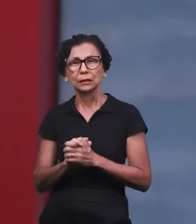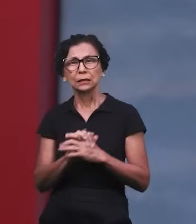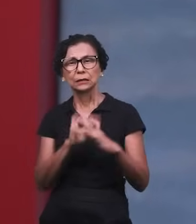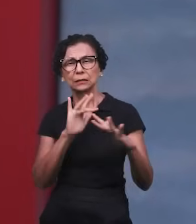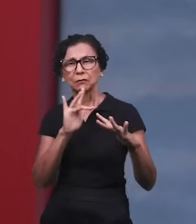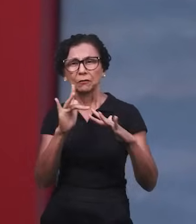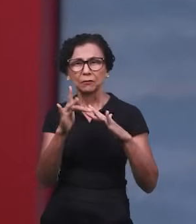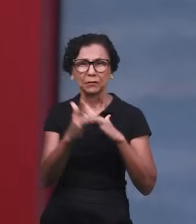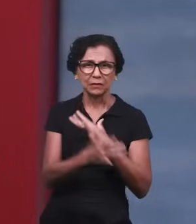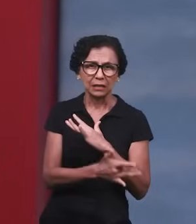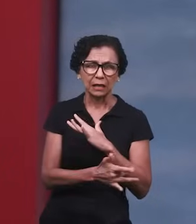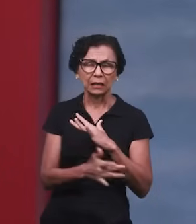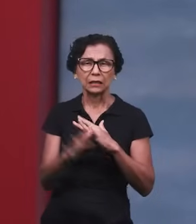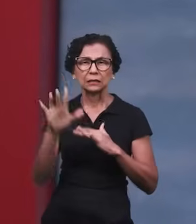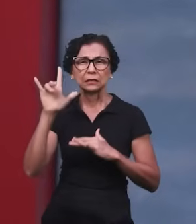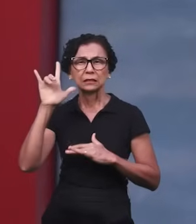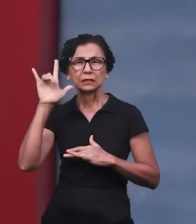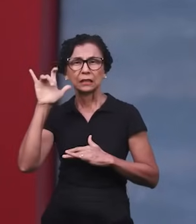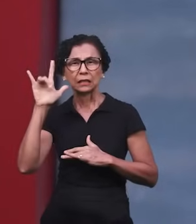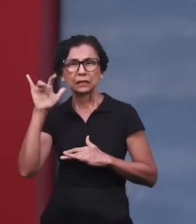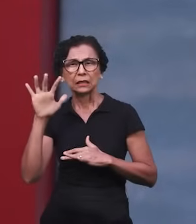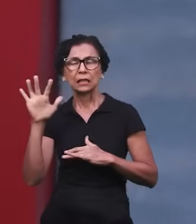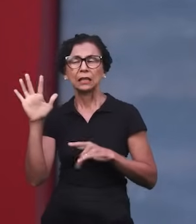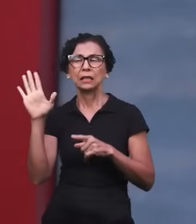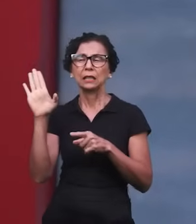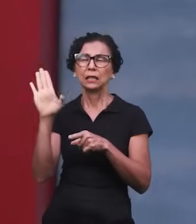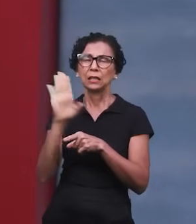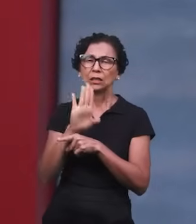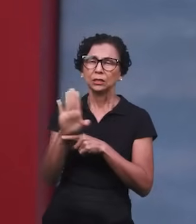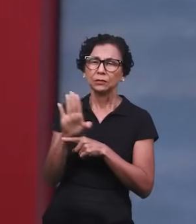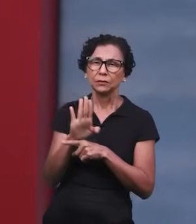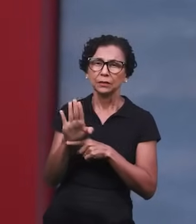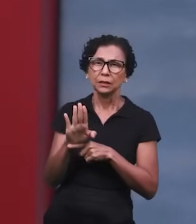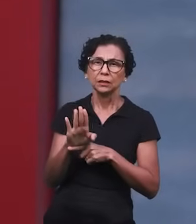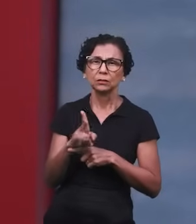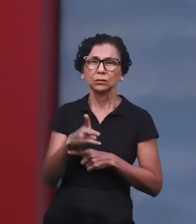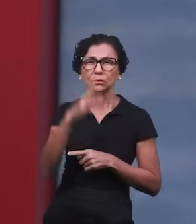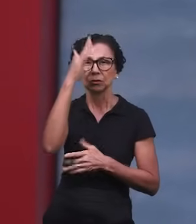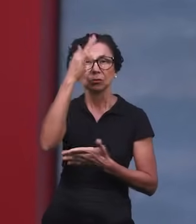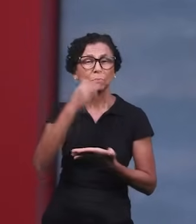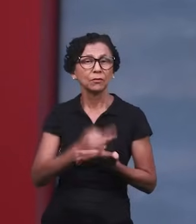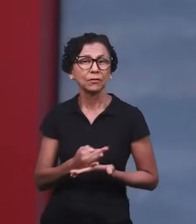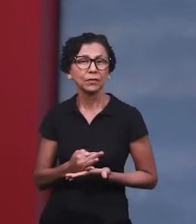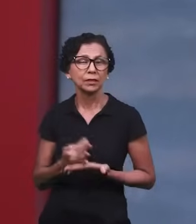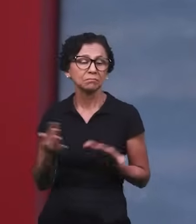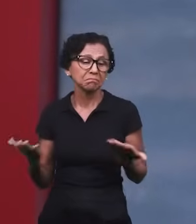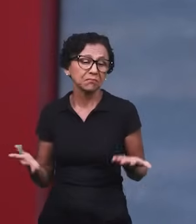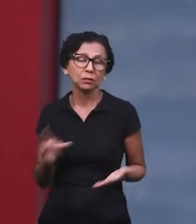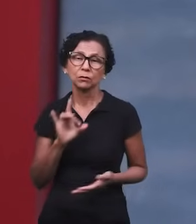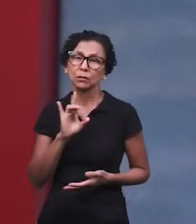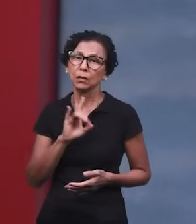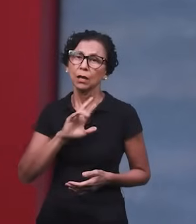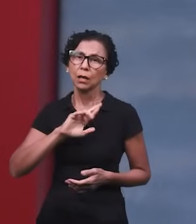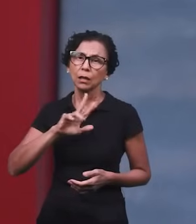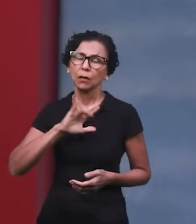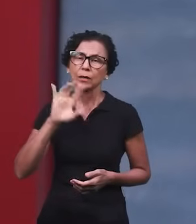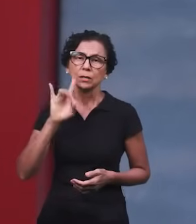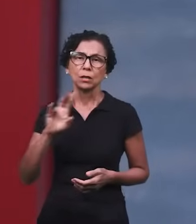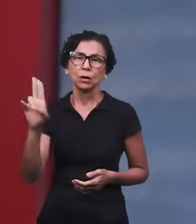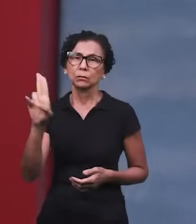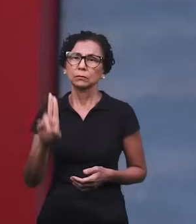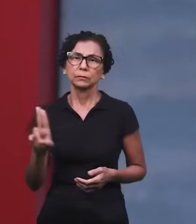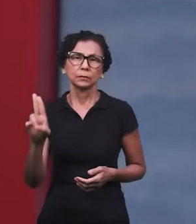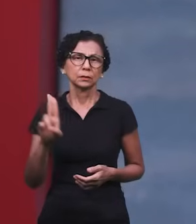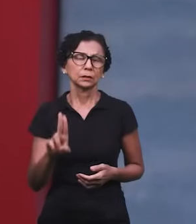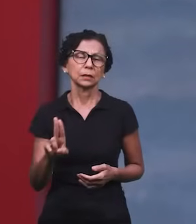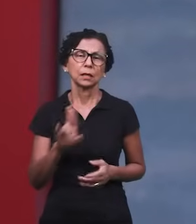vida, vídeos, os streamings da vida e tudo isso, mantém a fé? Então eu diria que não é só a universidade, eu diria